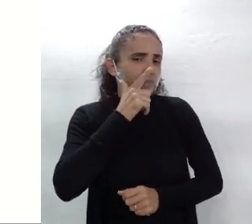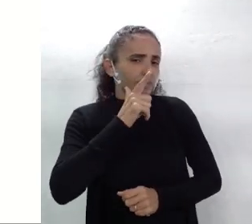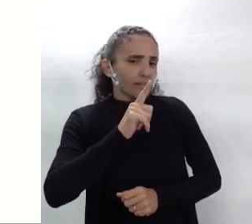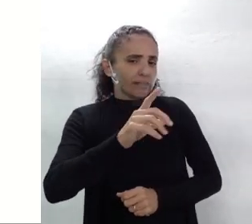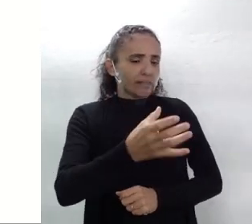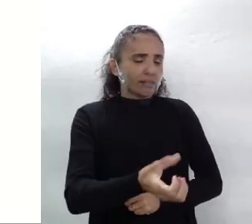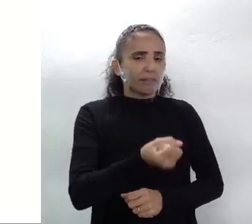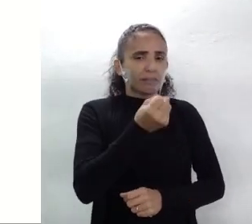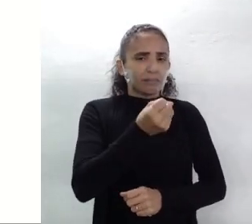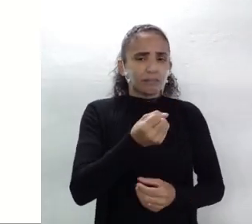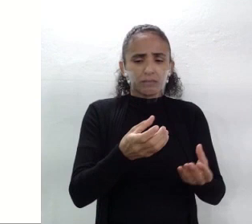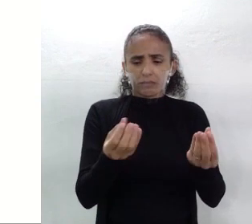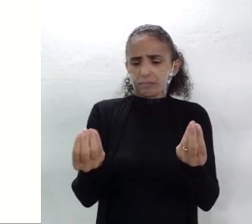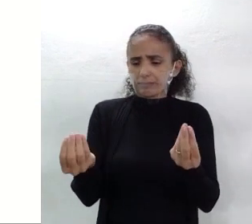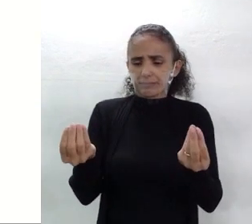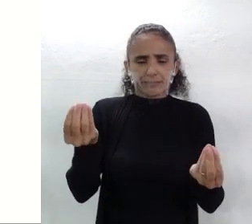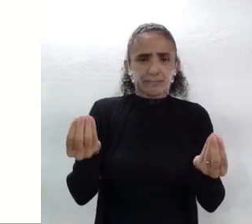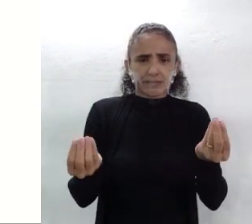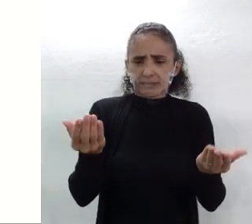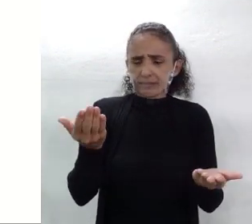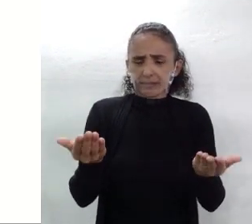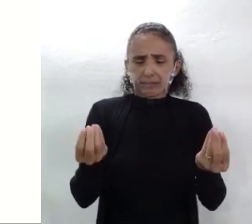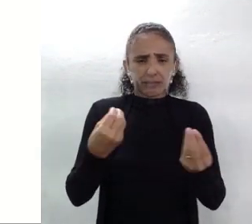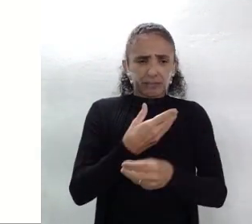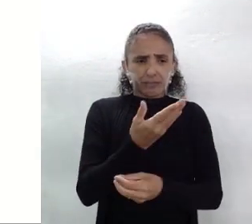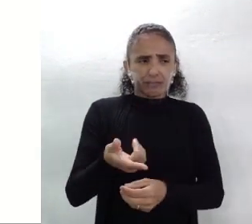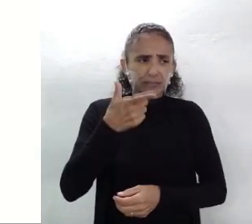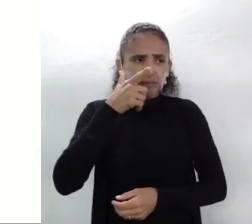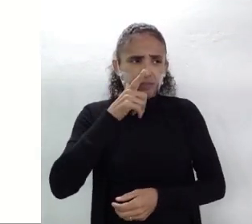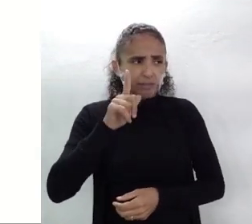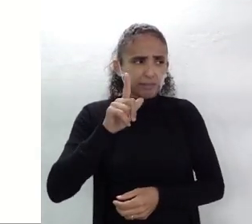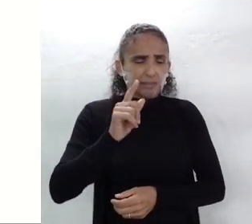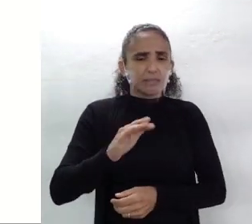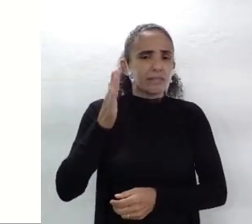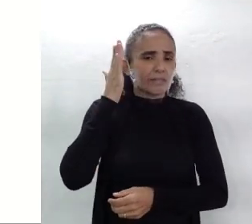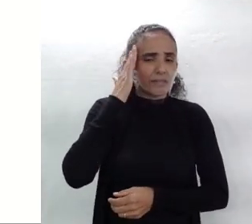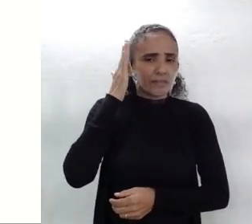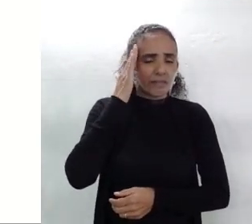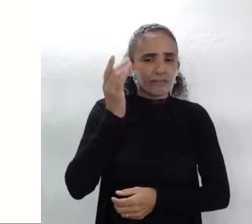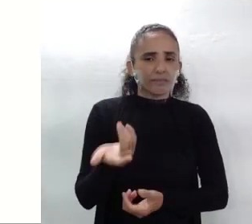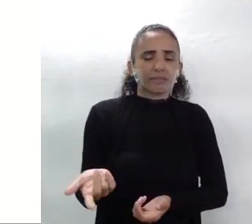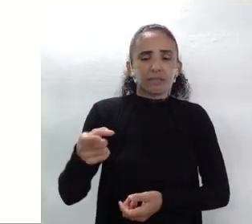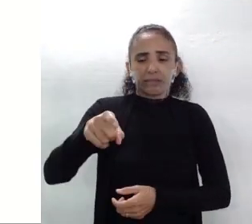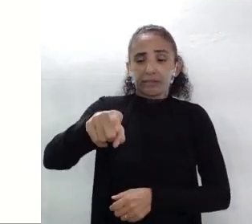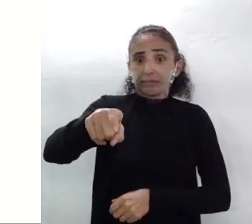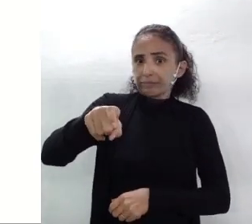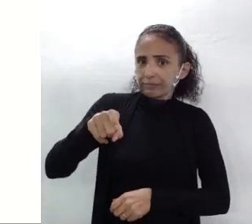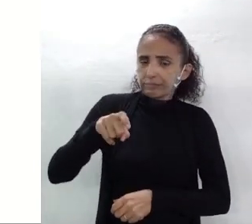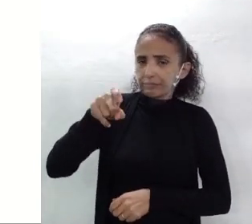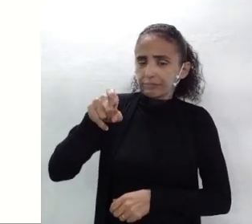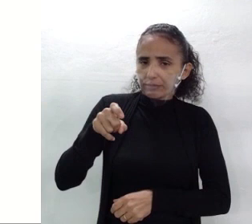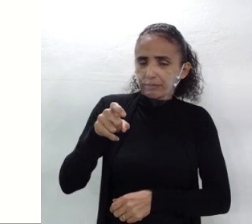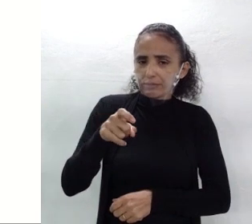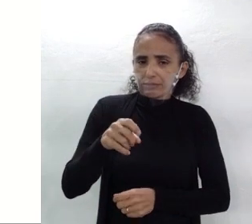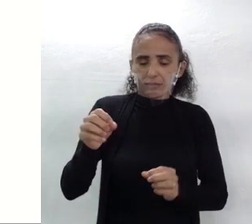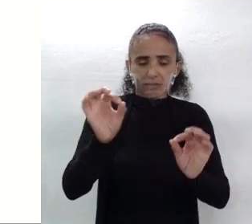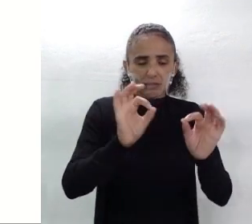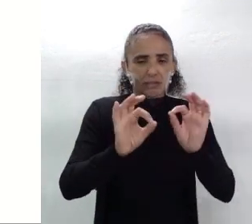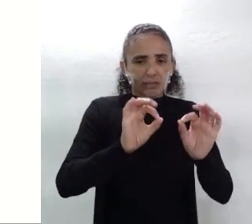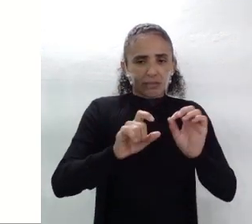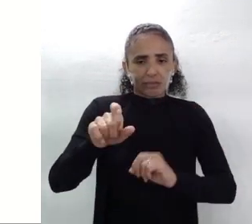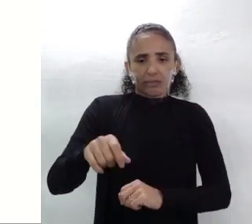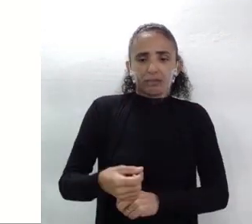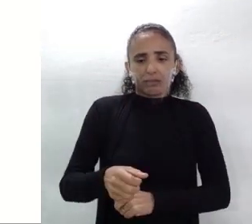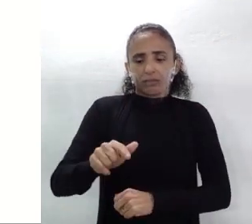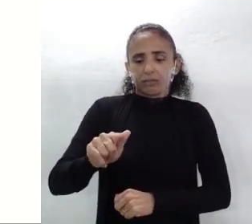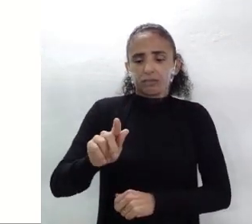Felipe é 1. Se a gente não sabe a quantidade que cada um vai receber, então a gente atribui incógnita x. E x, Gustavo tem